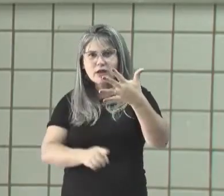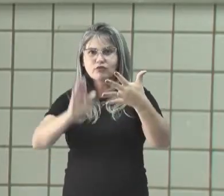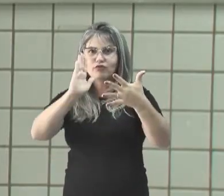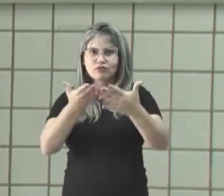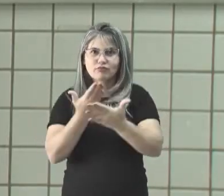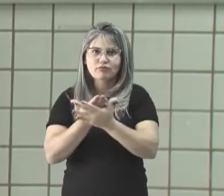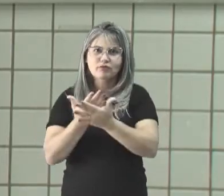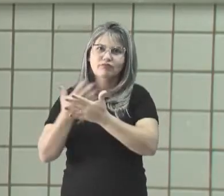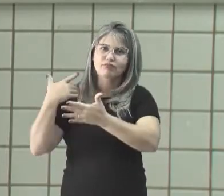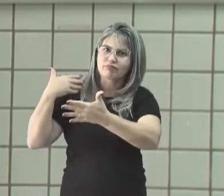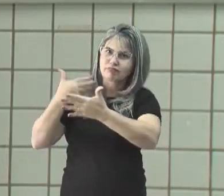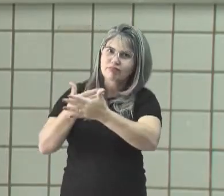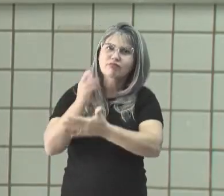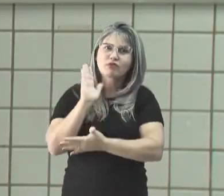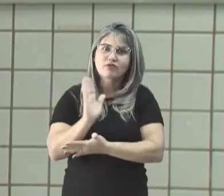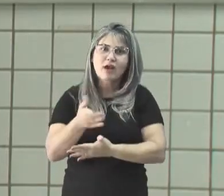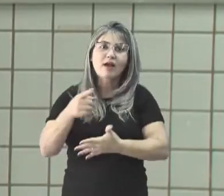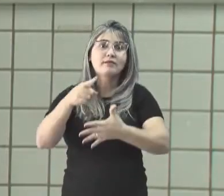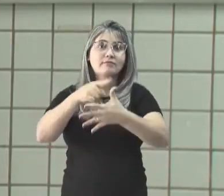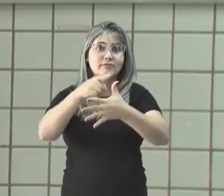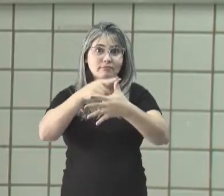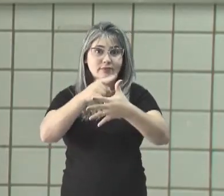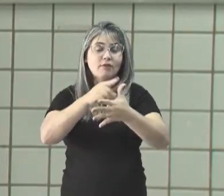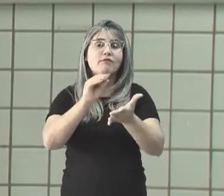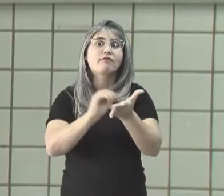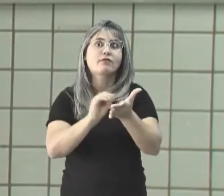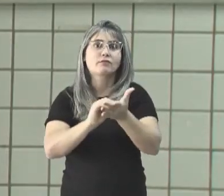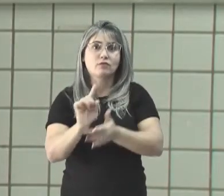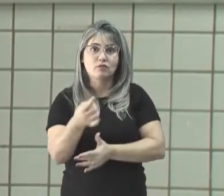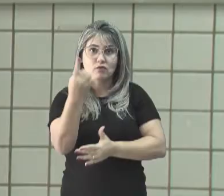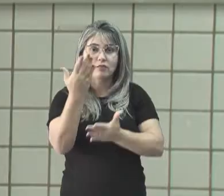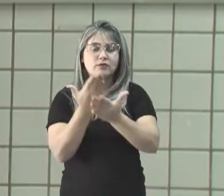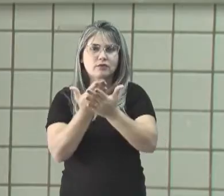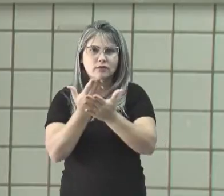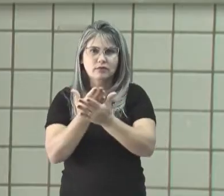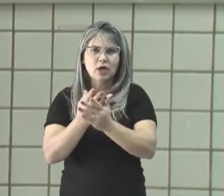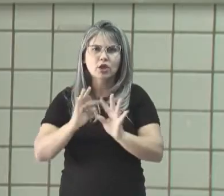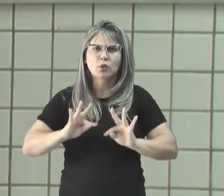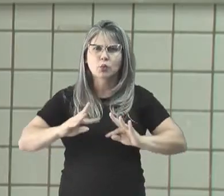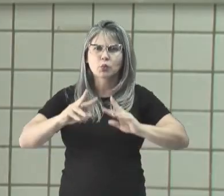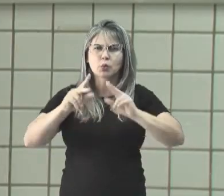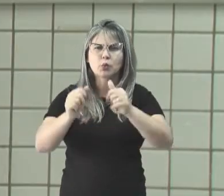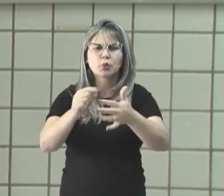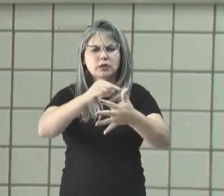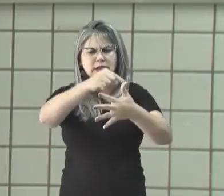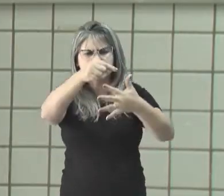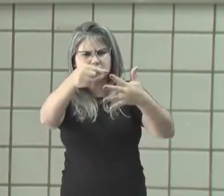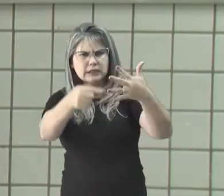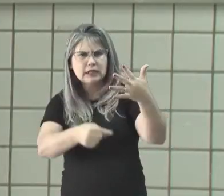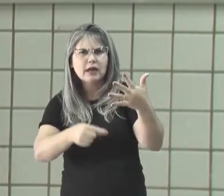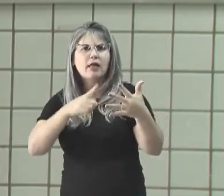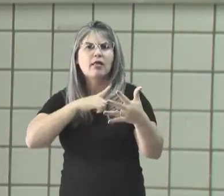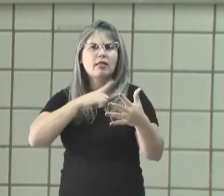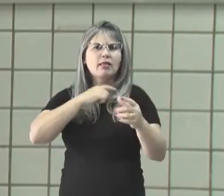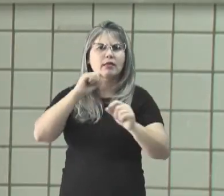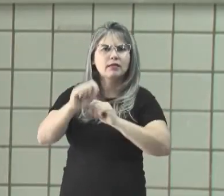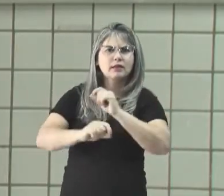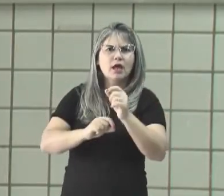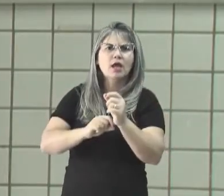ver futuramente. E todos esses elementos, eles têm os seus múltiplos e os